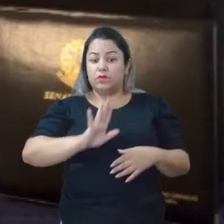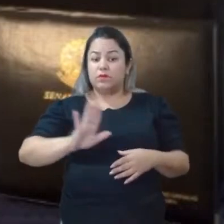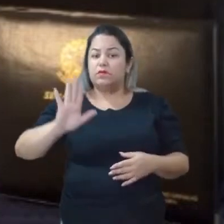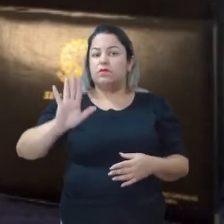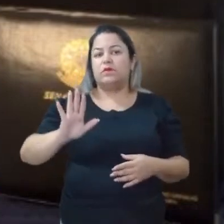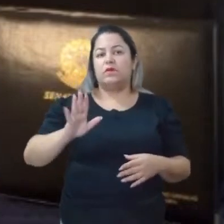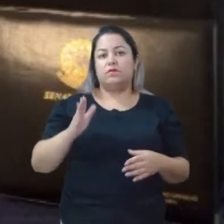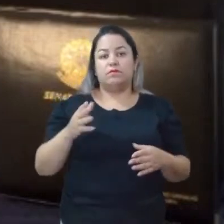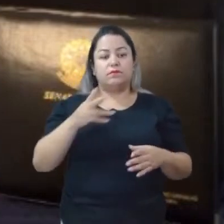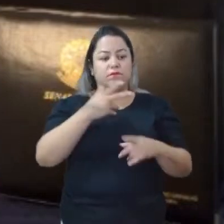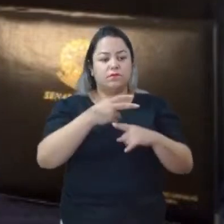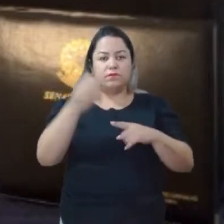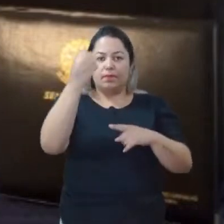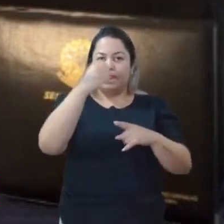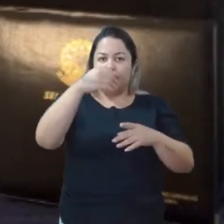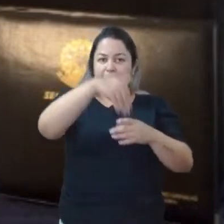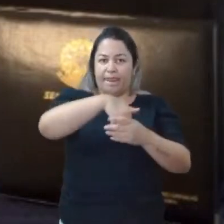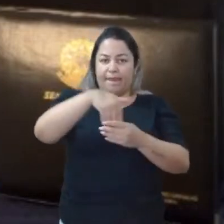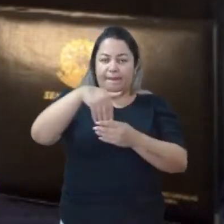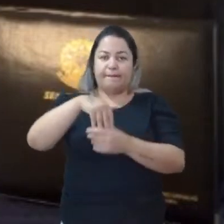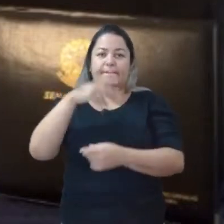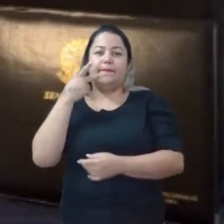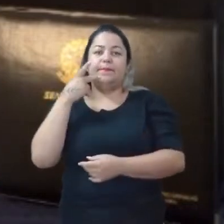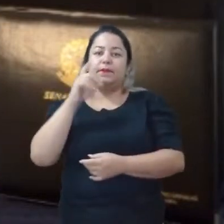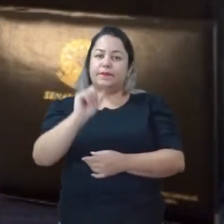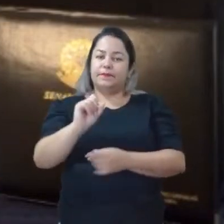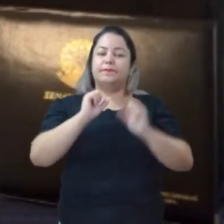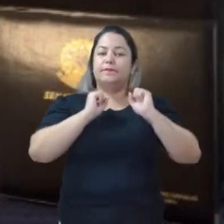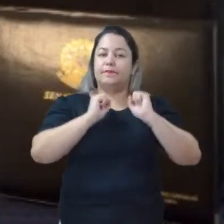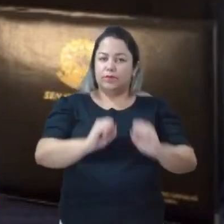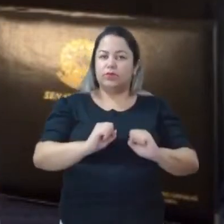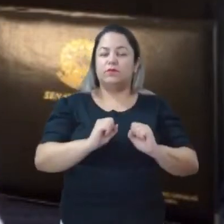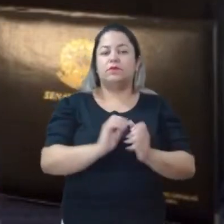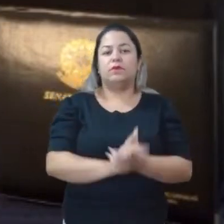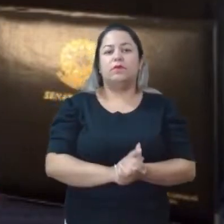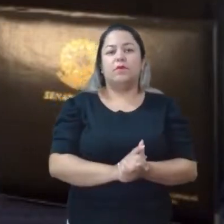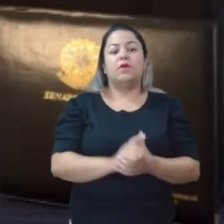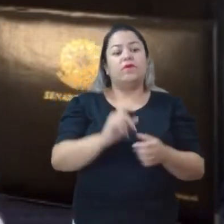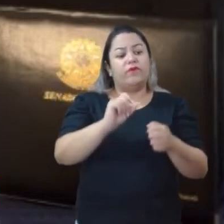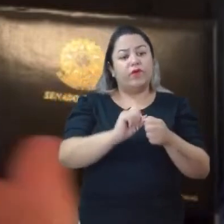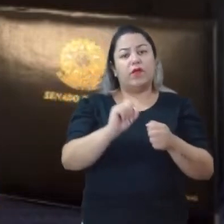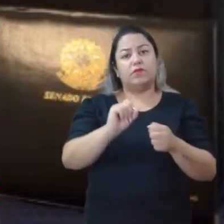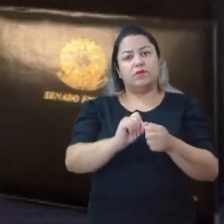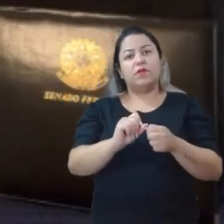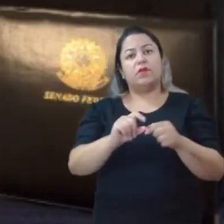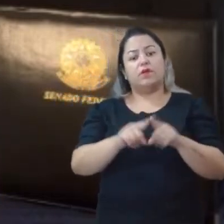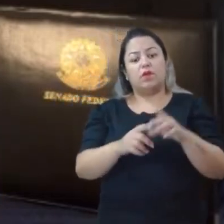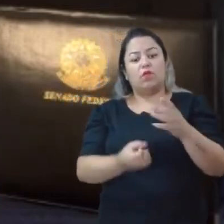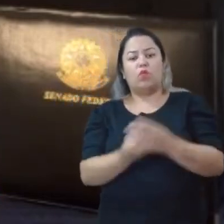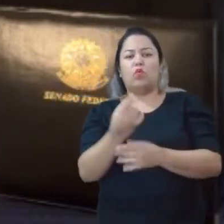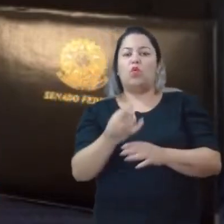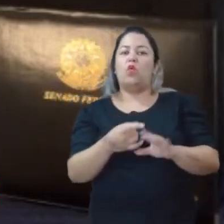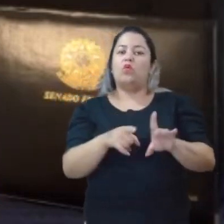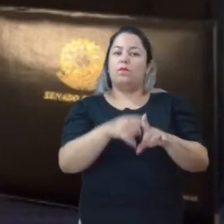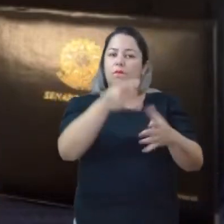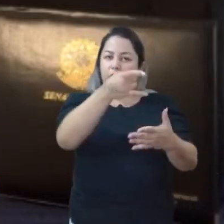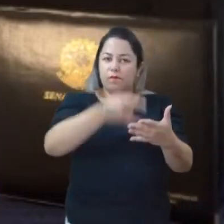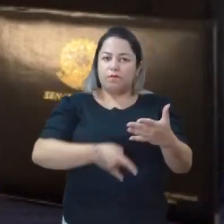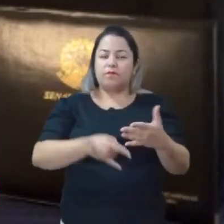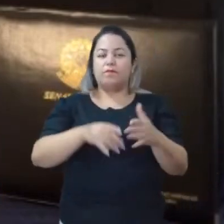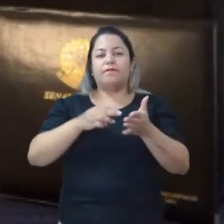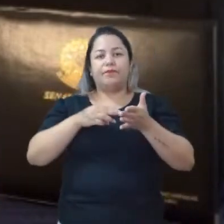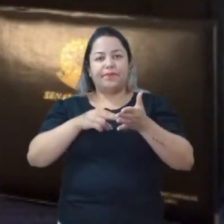perderam eleições, para que a gente possa elaborar um documento e encaminhar à